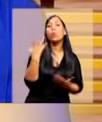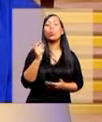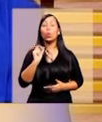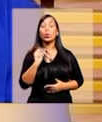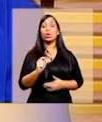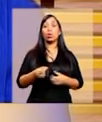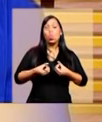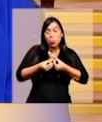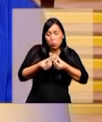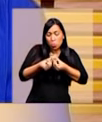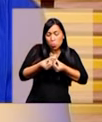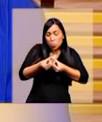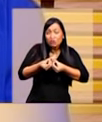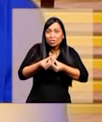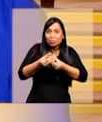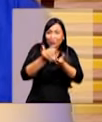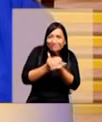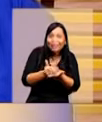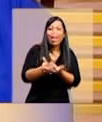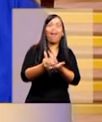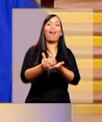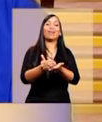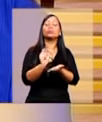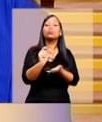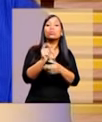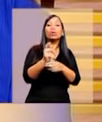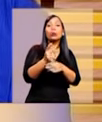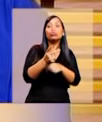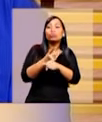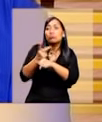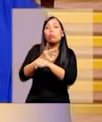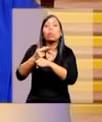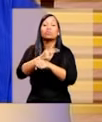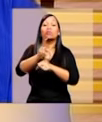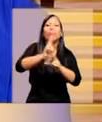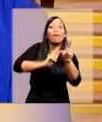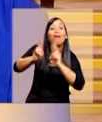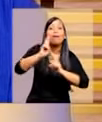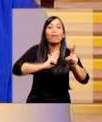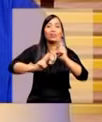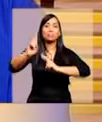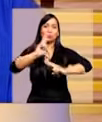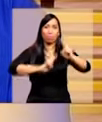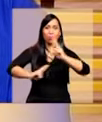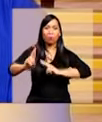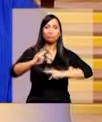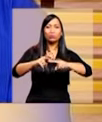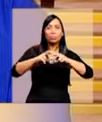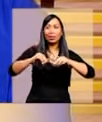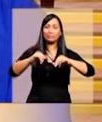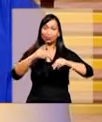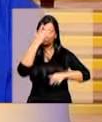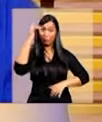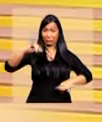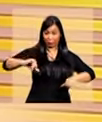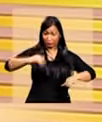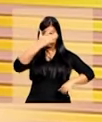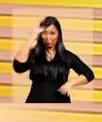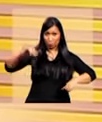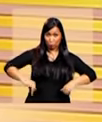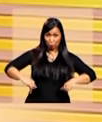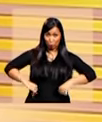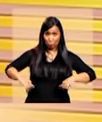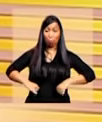acontece então é que o budismo, como ele nasce de uma busca para respostas diante do sofrimento humano,